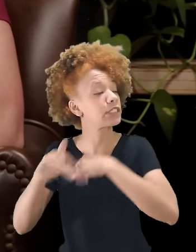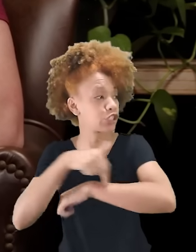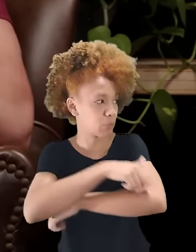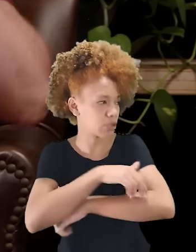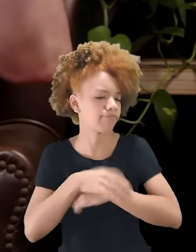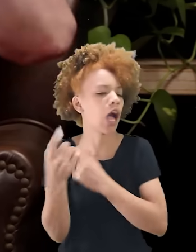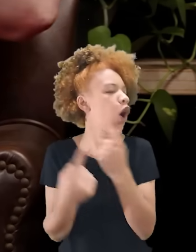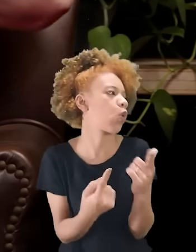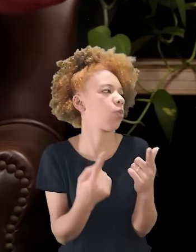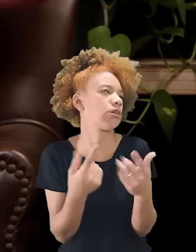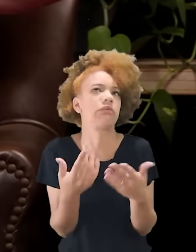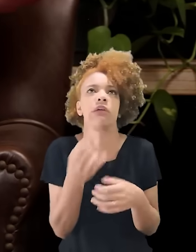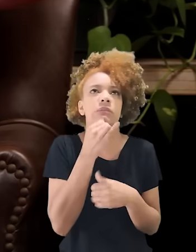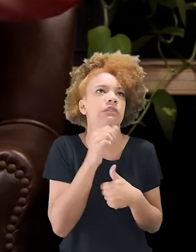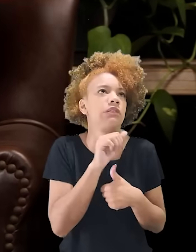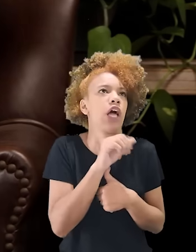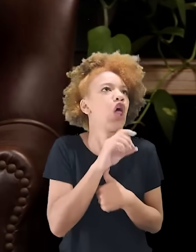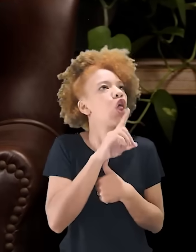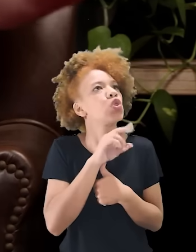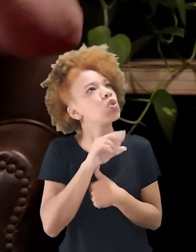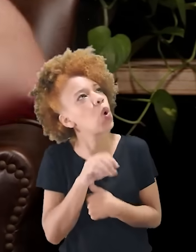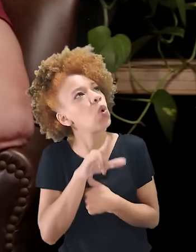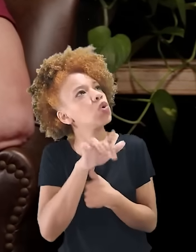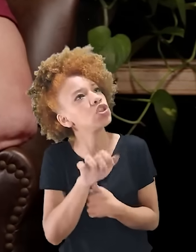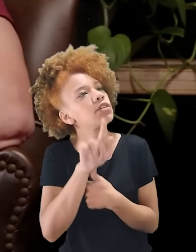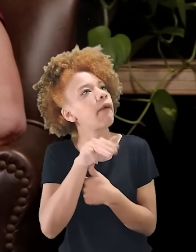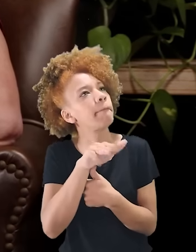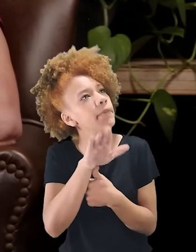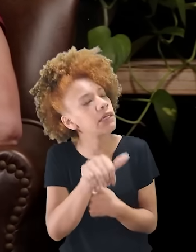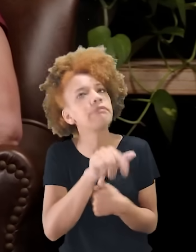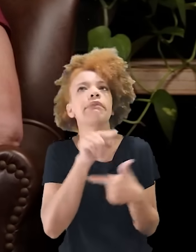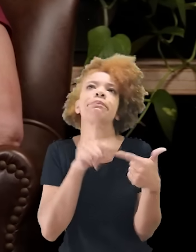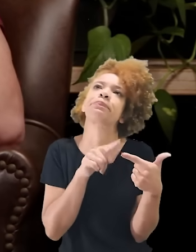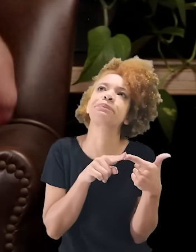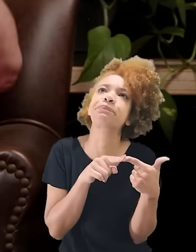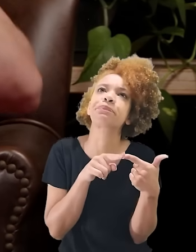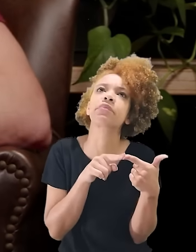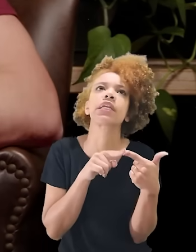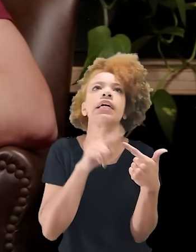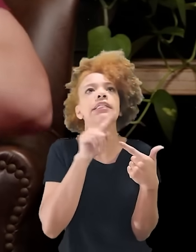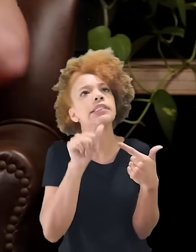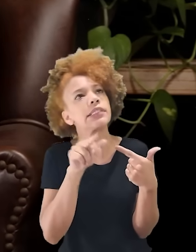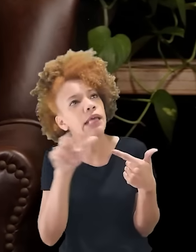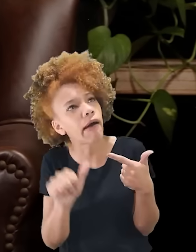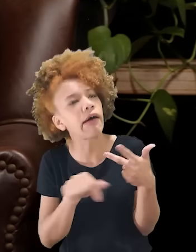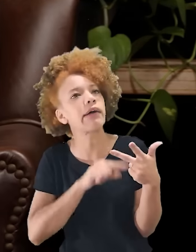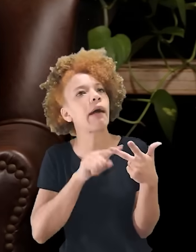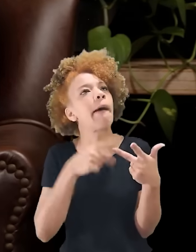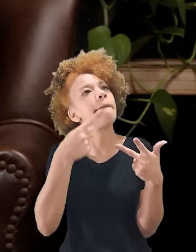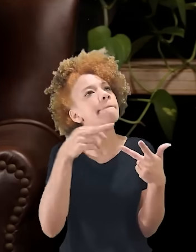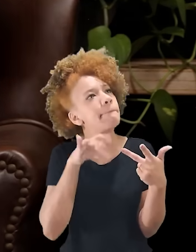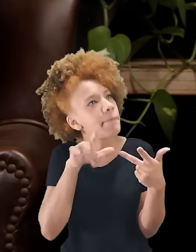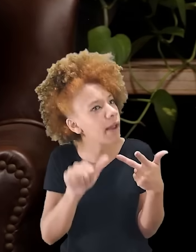Sim fale aqui algumas aqui Sei lá Falei a a D gabana aí tem a A sei lá a Zara aí tem A